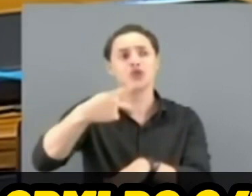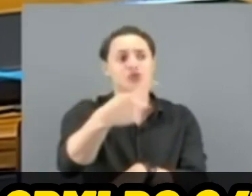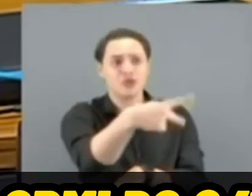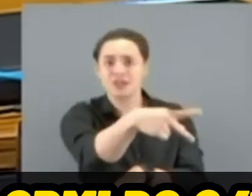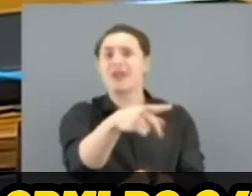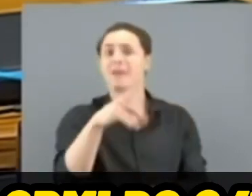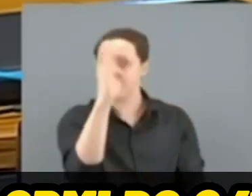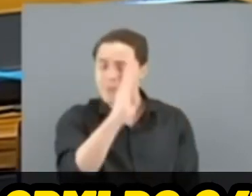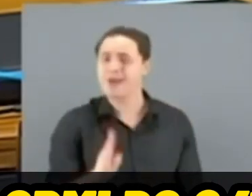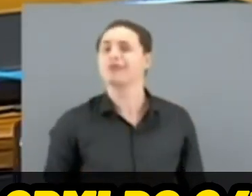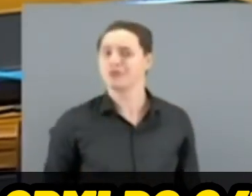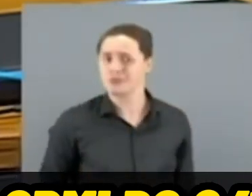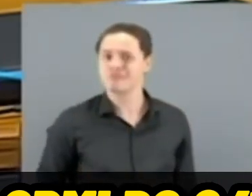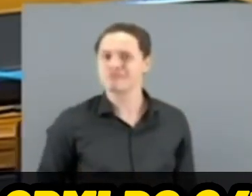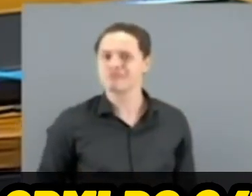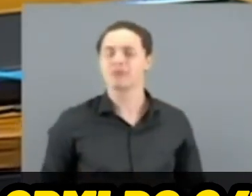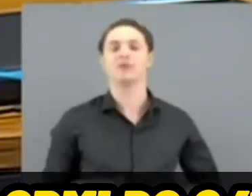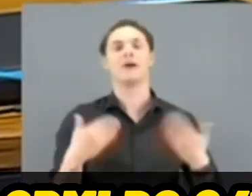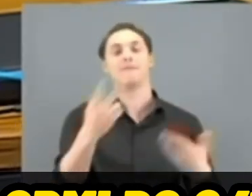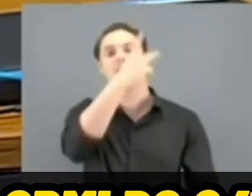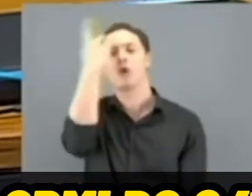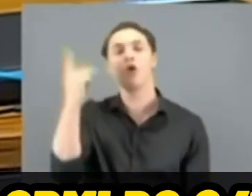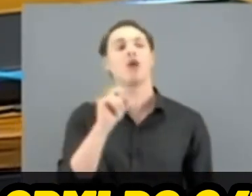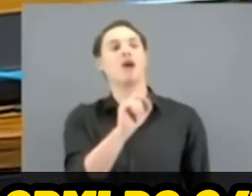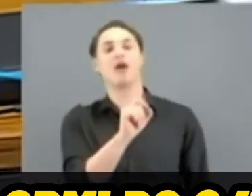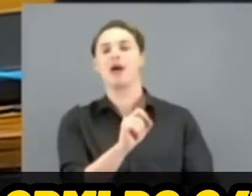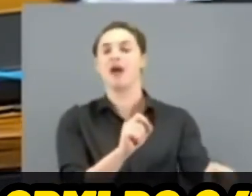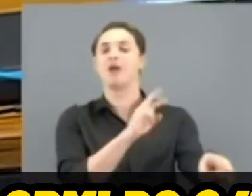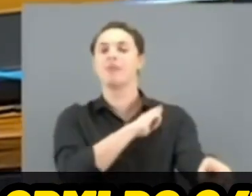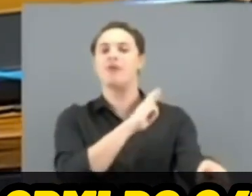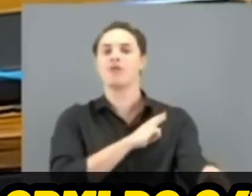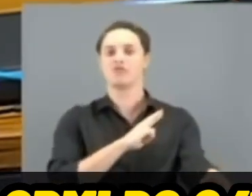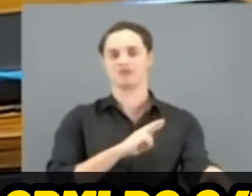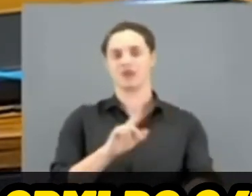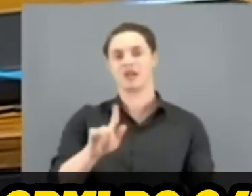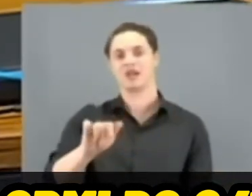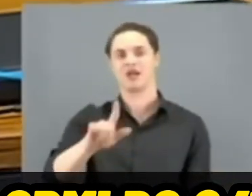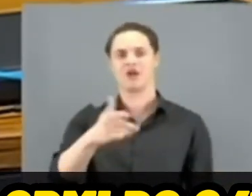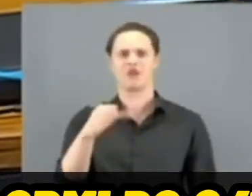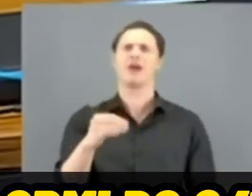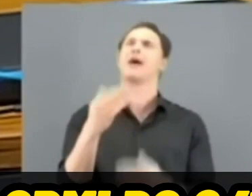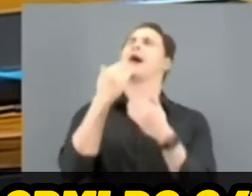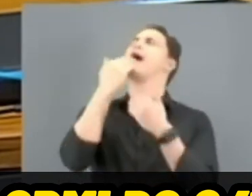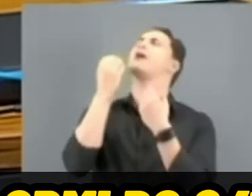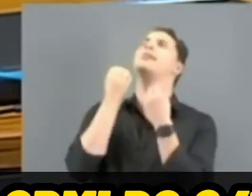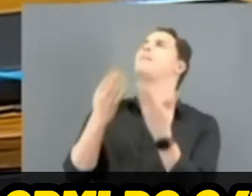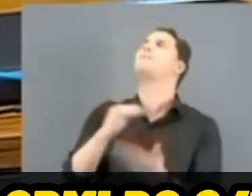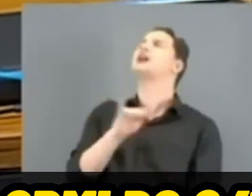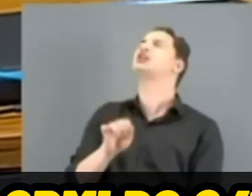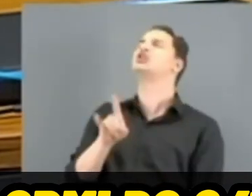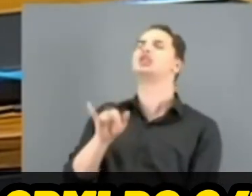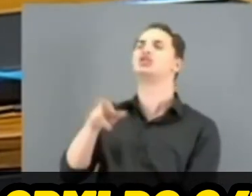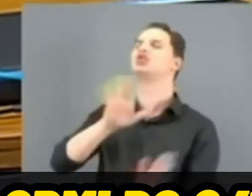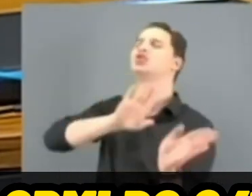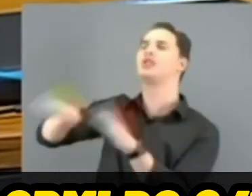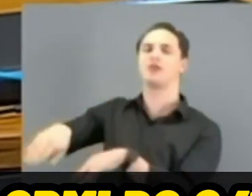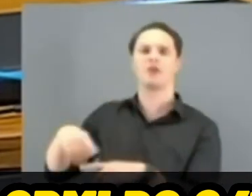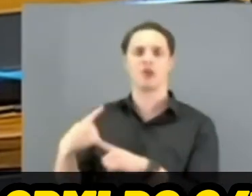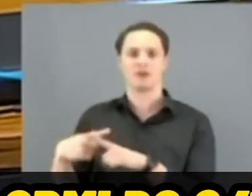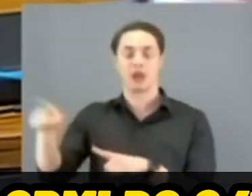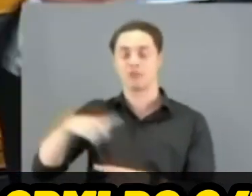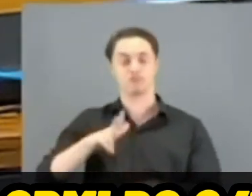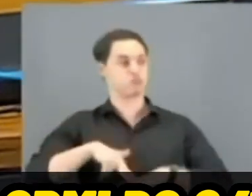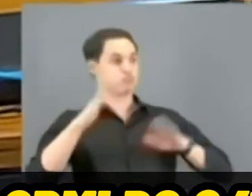de imposto. E qual foi a empresa responsável? Queiroz Gavão. Ainda bem que a Jandira não está aqui, que senão ia até dar um pulo. Depois pesquisem no Google